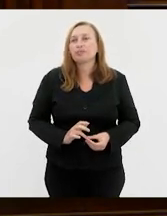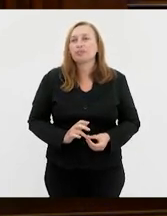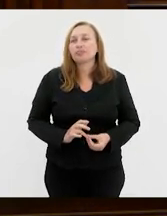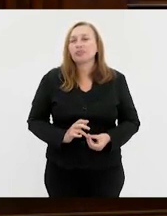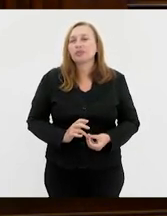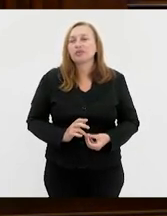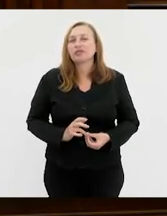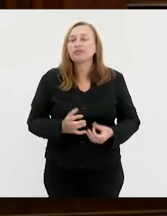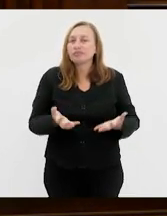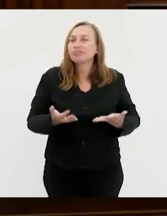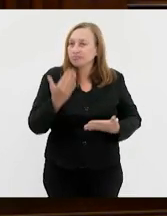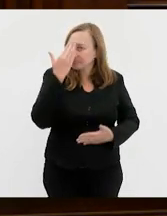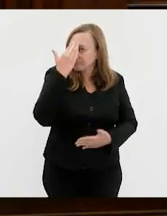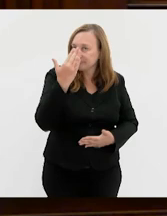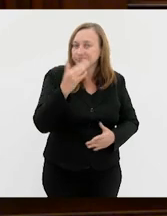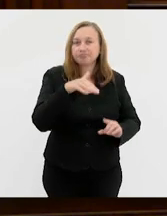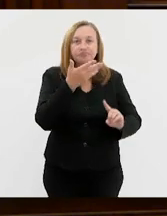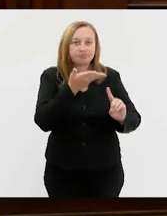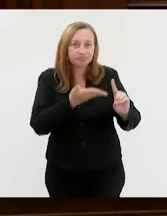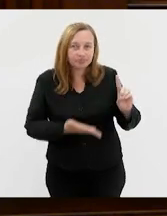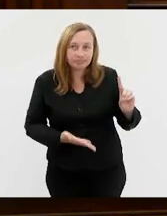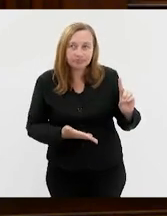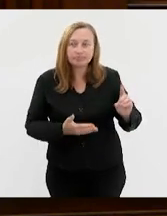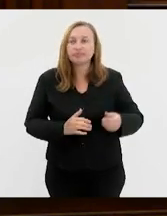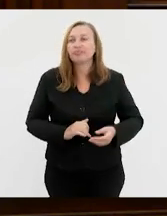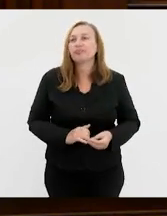quero agradecer essa homenagem